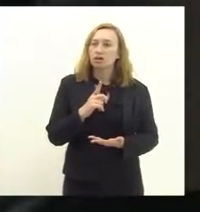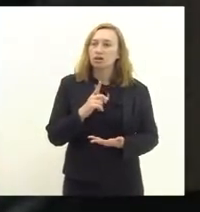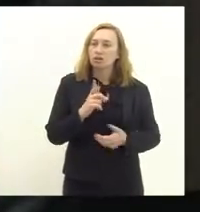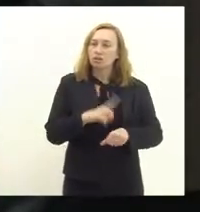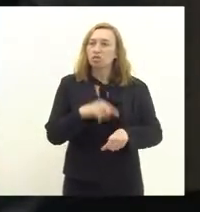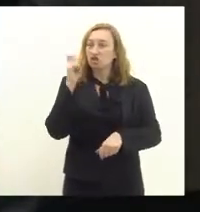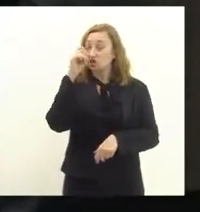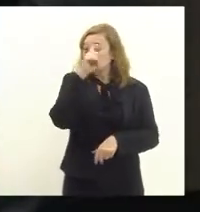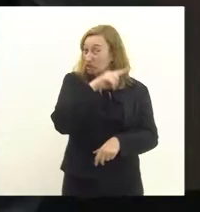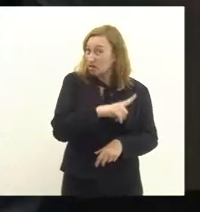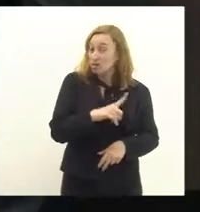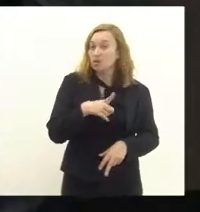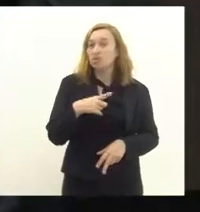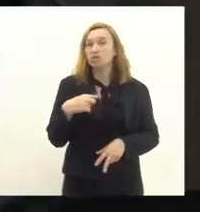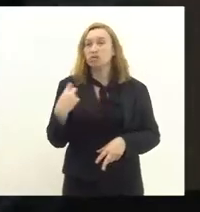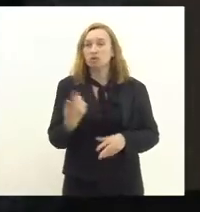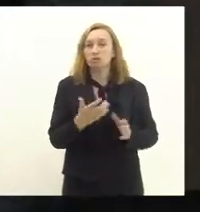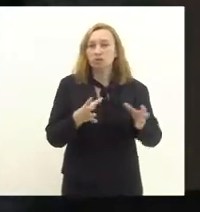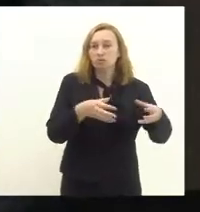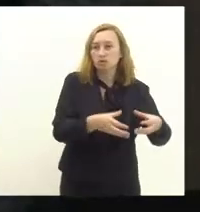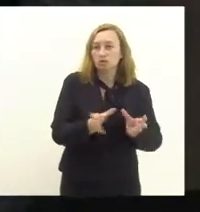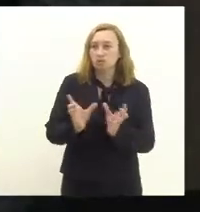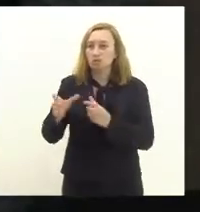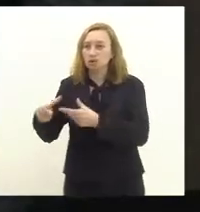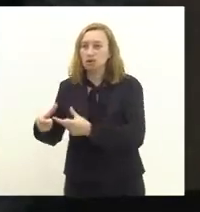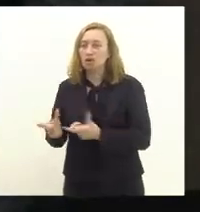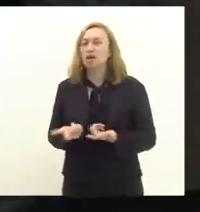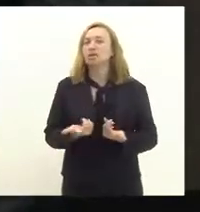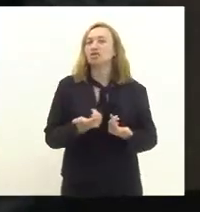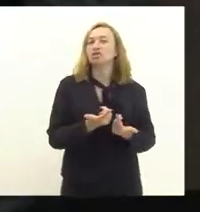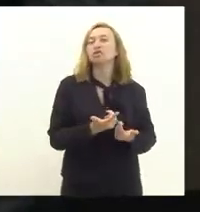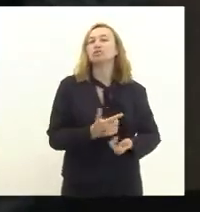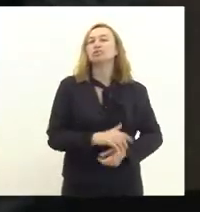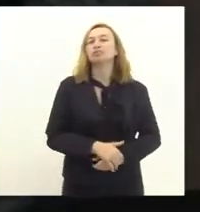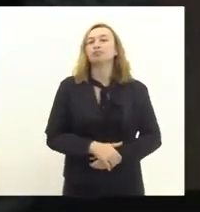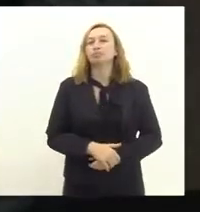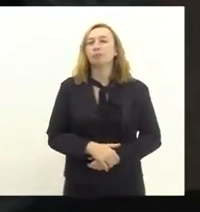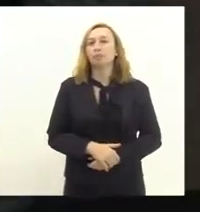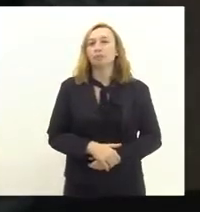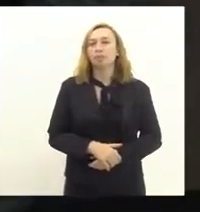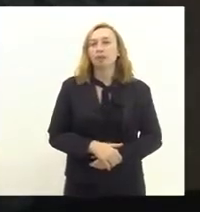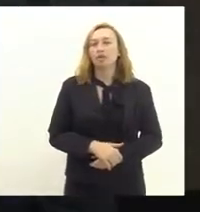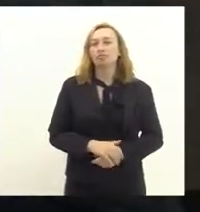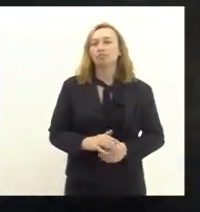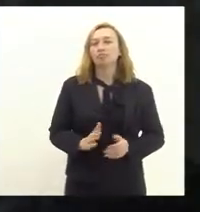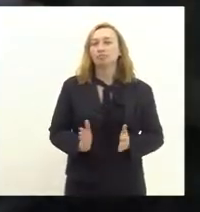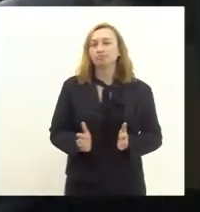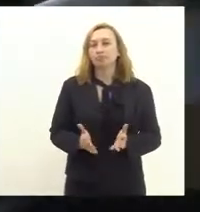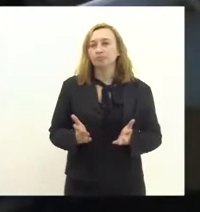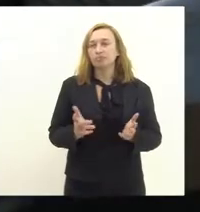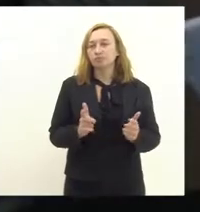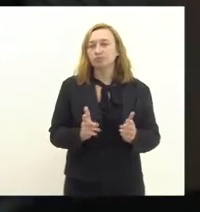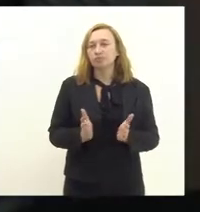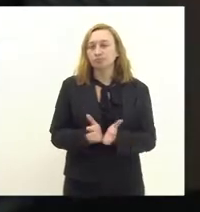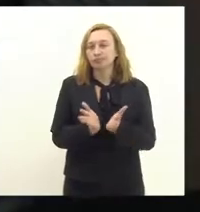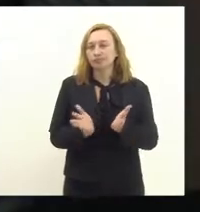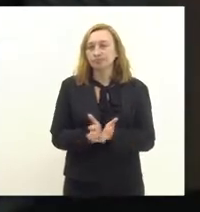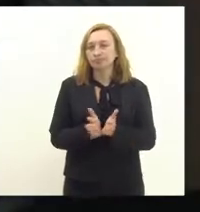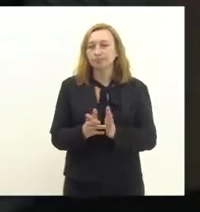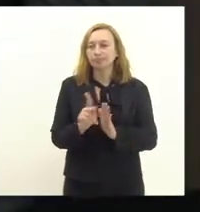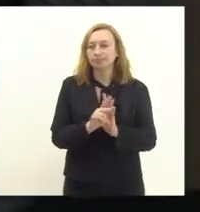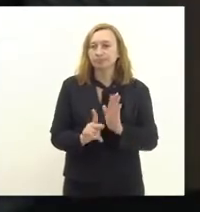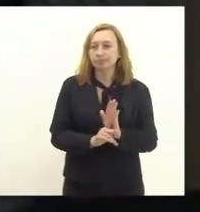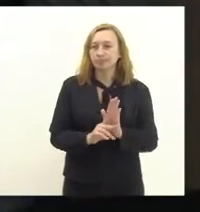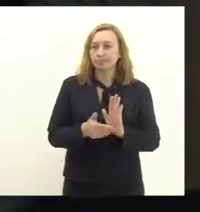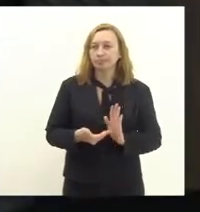né, nos nossos territórios, majoritariamente ocupados pelas classes populares. Então, um projeto como